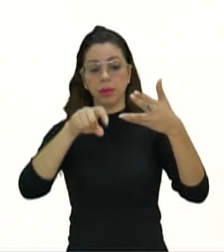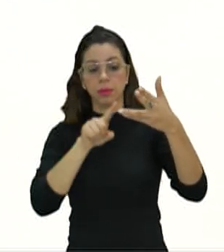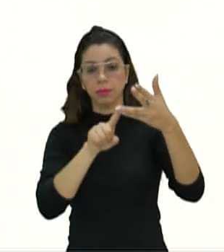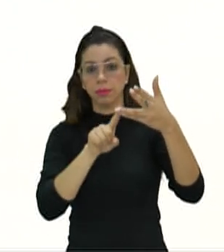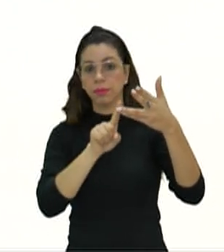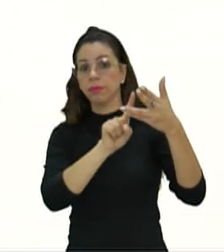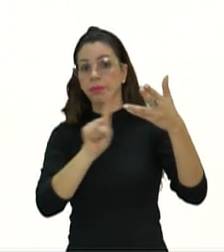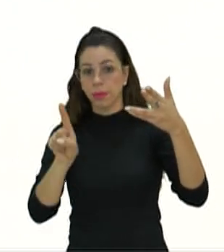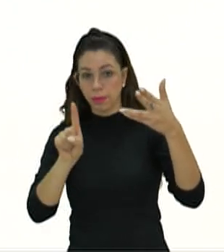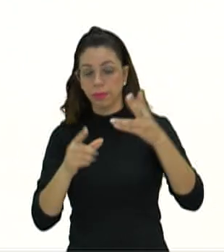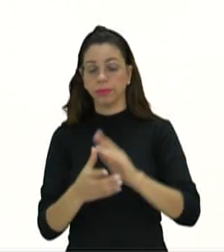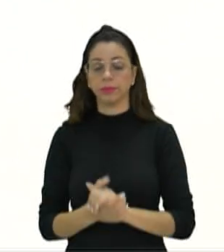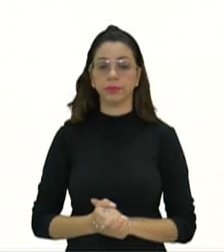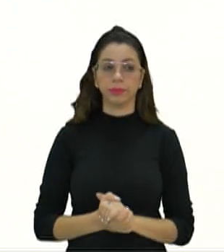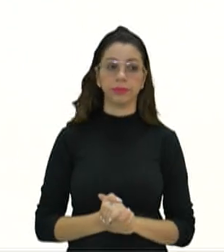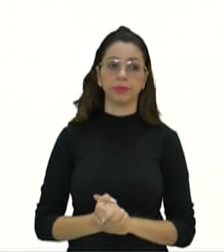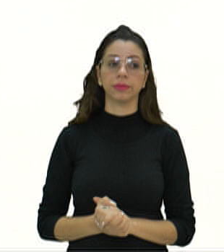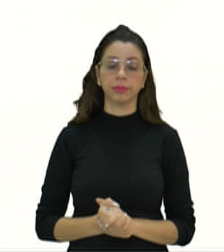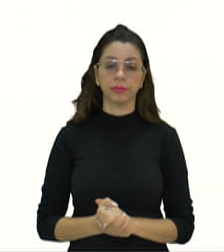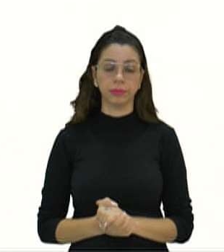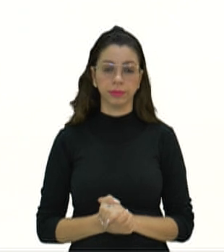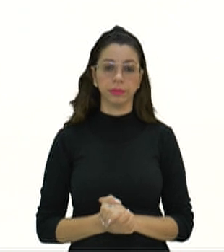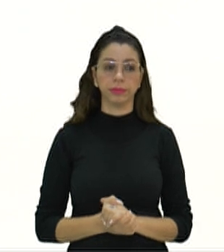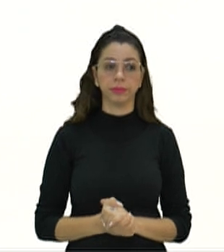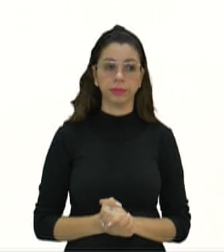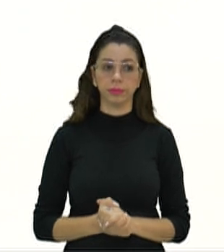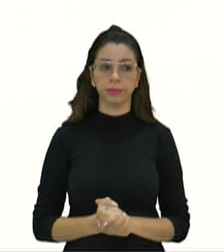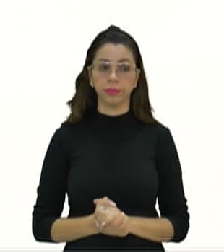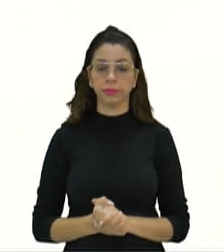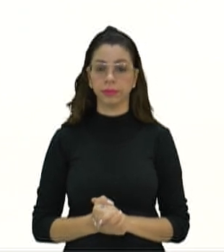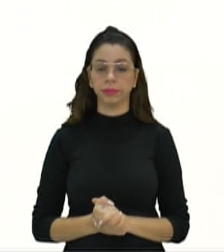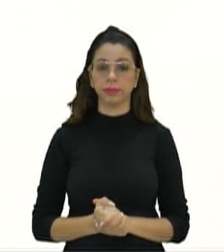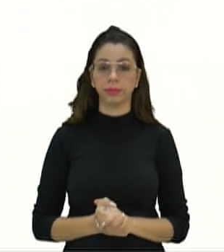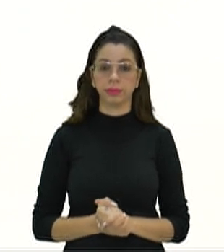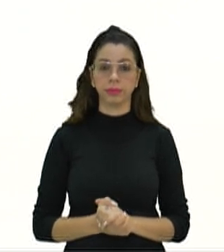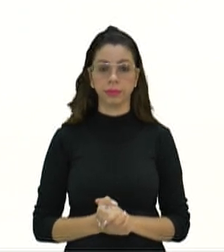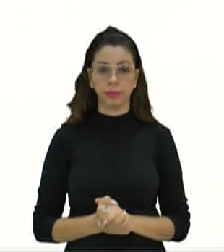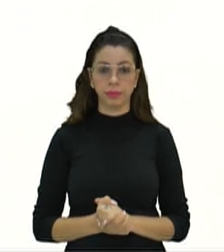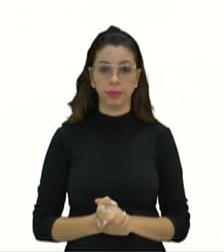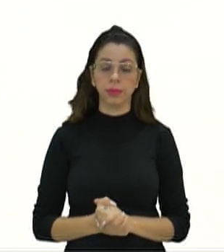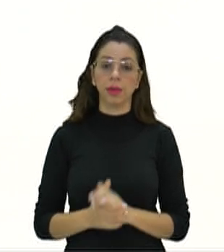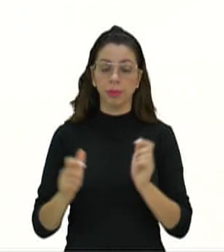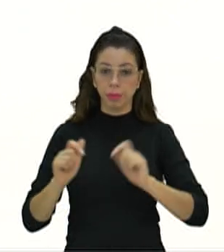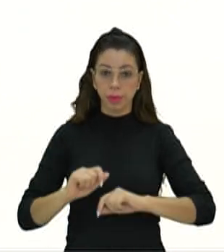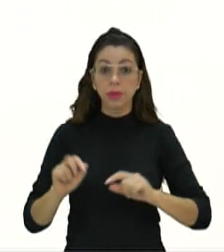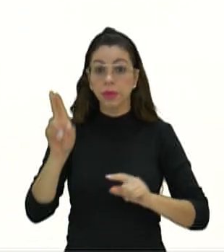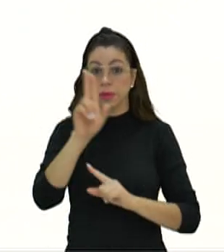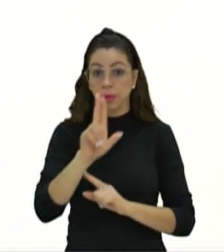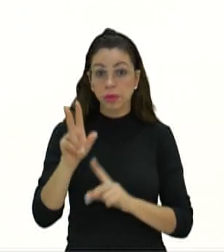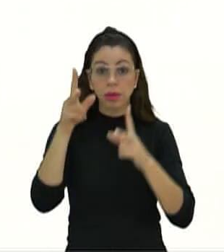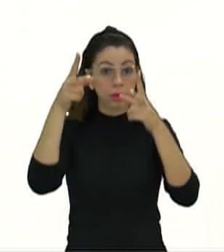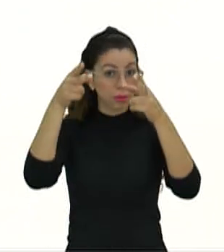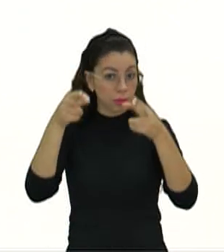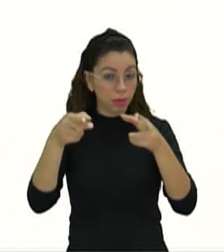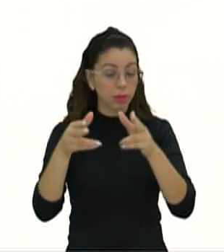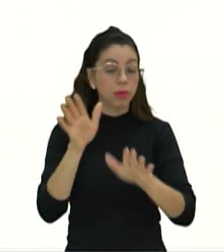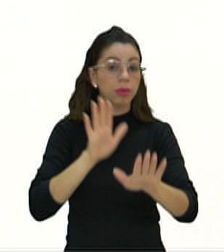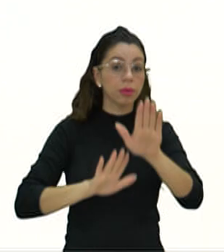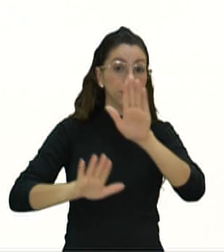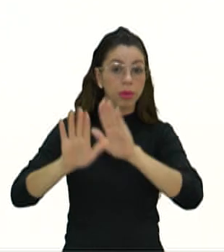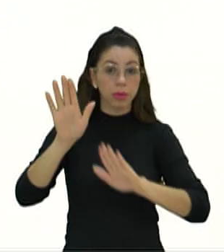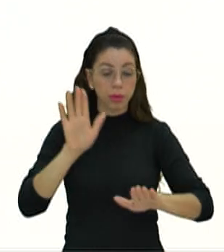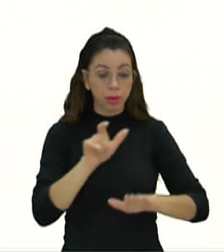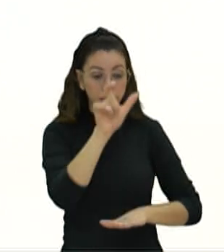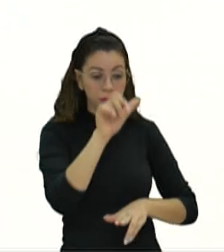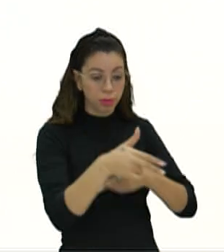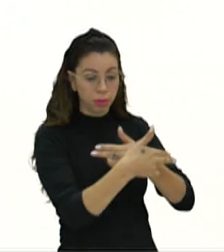Se a pergunta foi com have, a resposta é com have. Se foi com has, a resposta é com has. Cuidado no sujeito, se eu